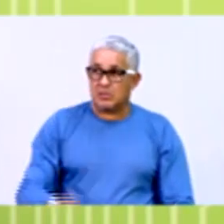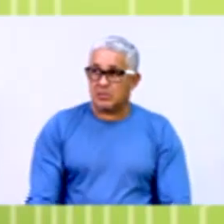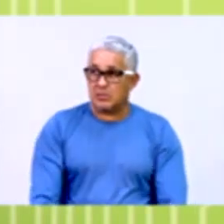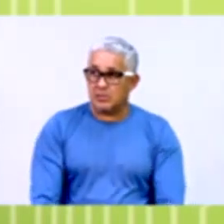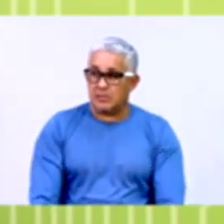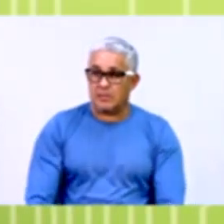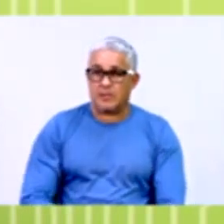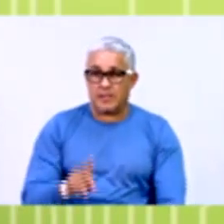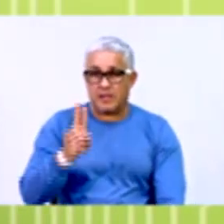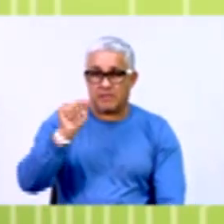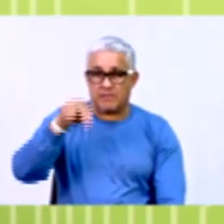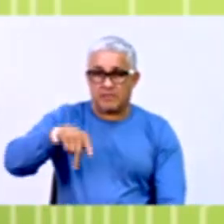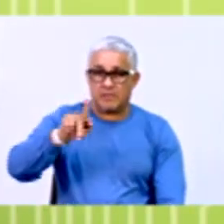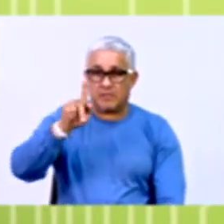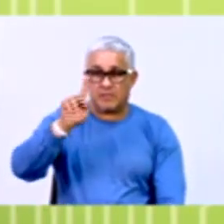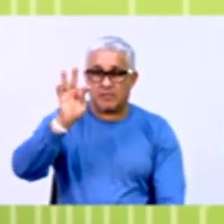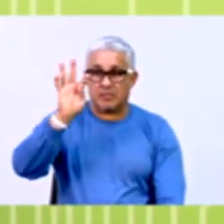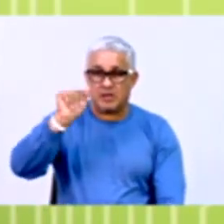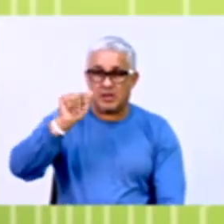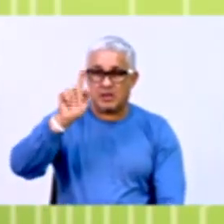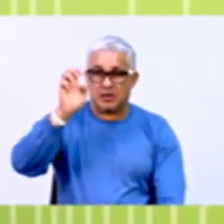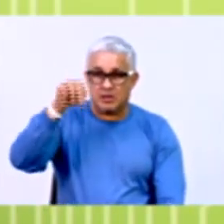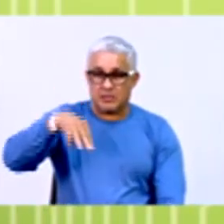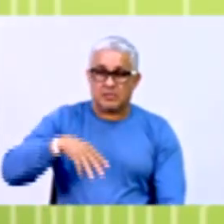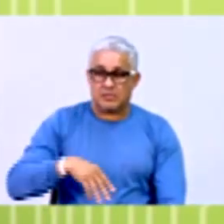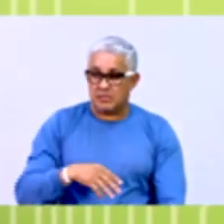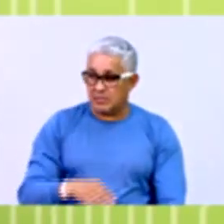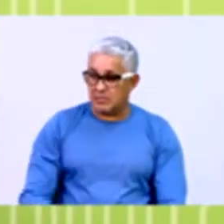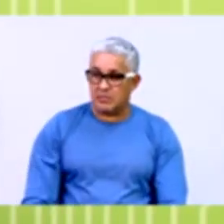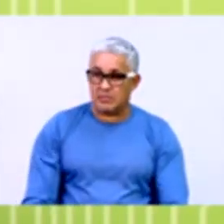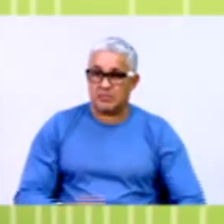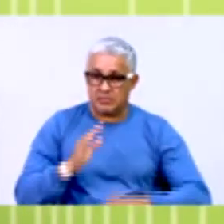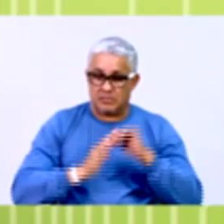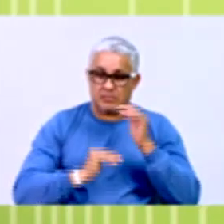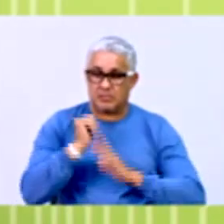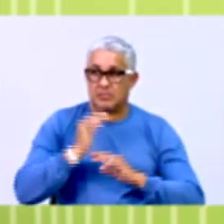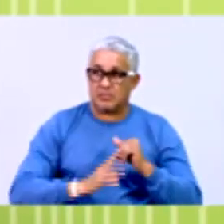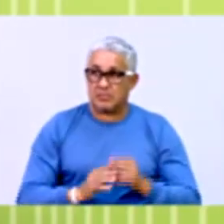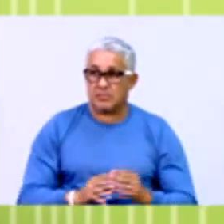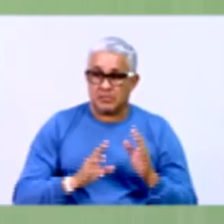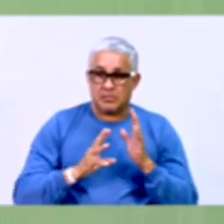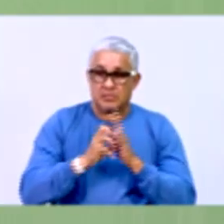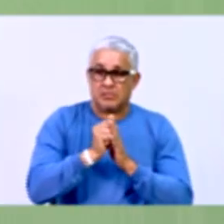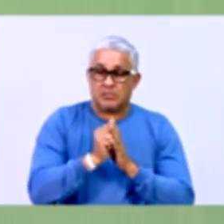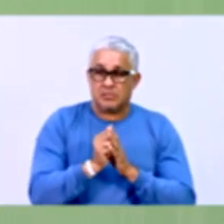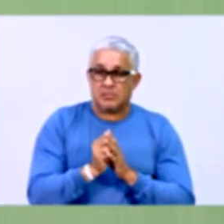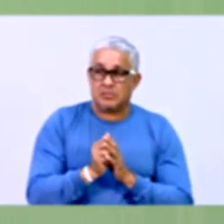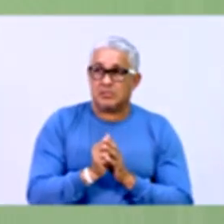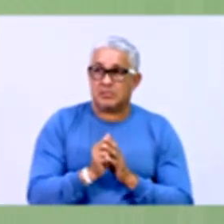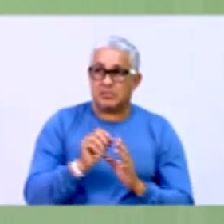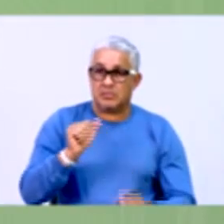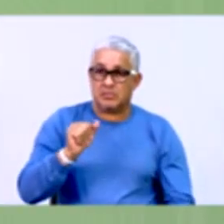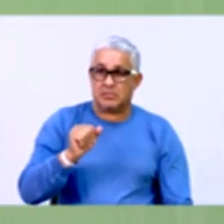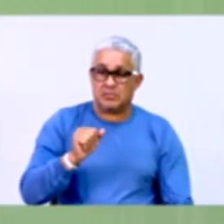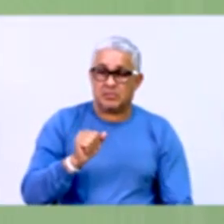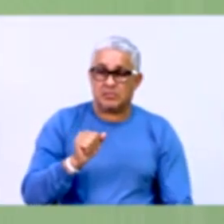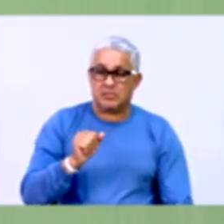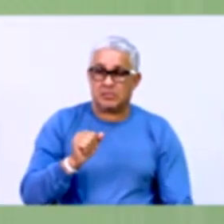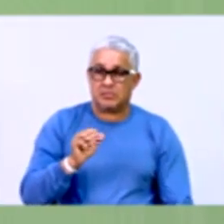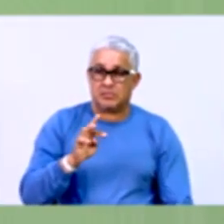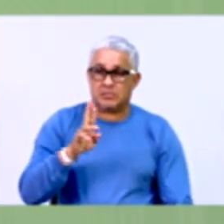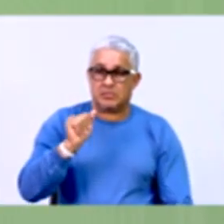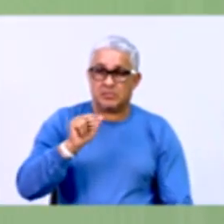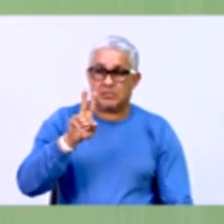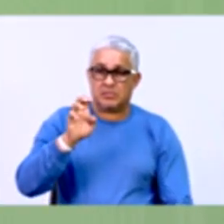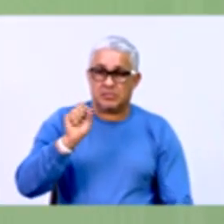essa vantagem apresenta uma vantagem maior para o profissional que audita. Abordagem através do computador, mas nem tudo eram